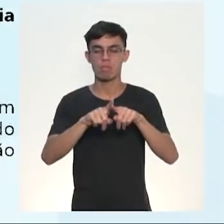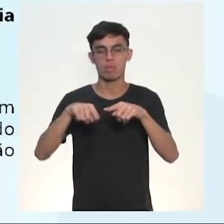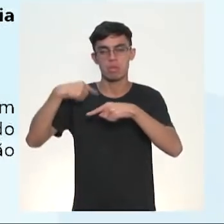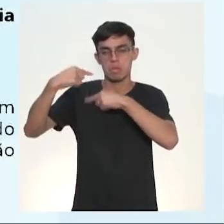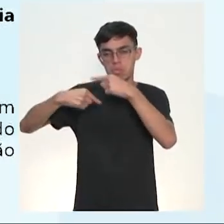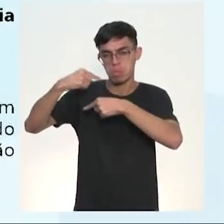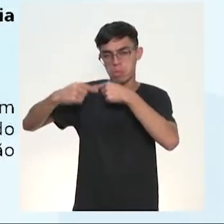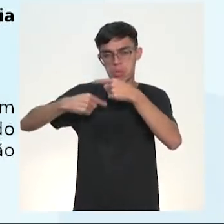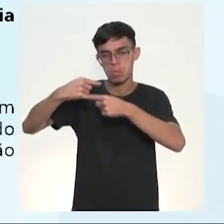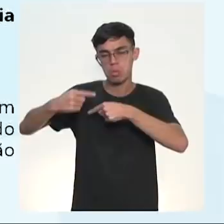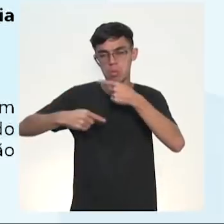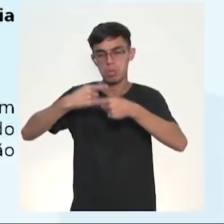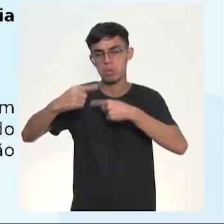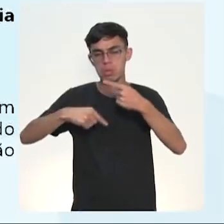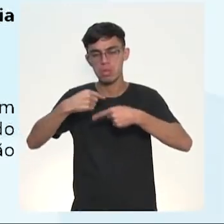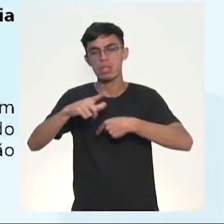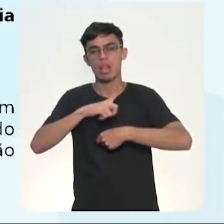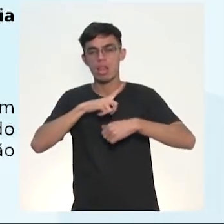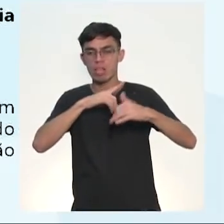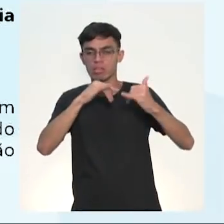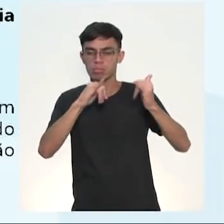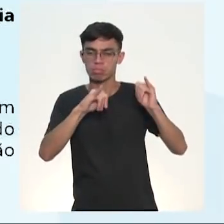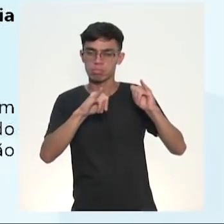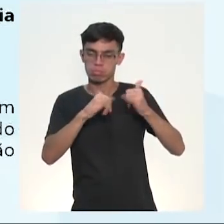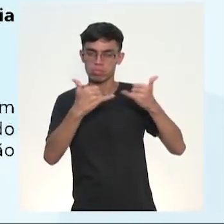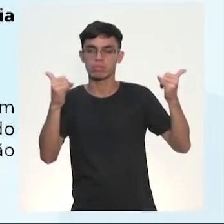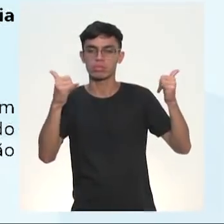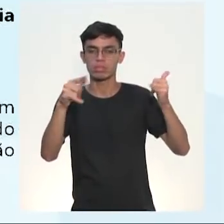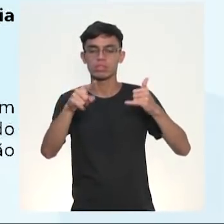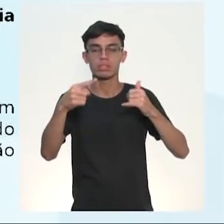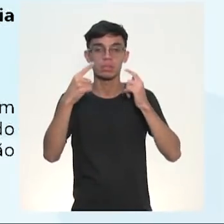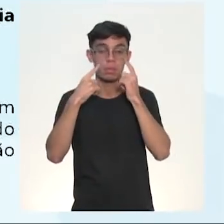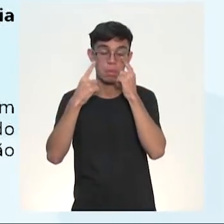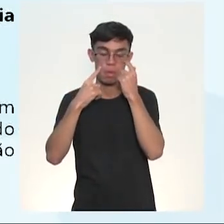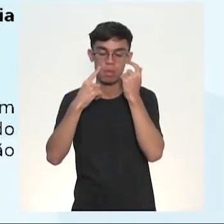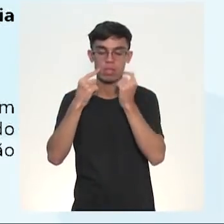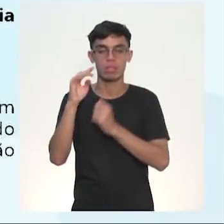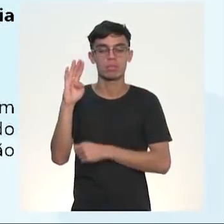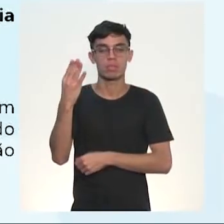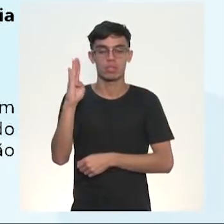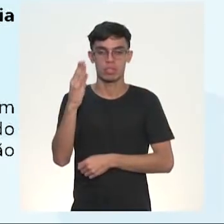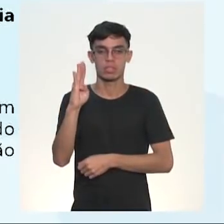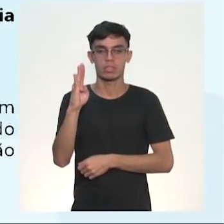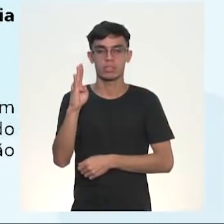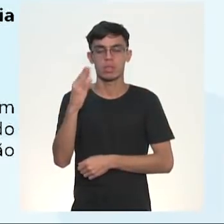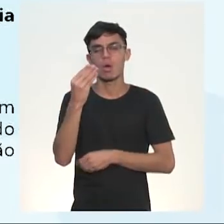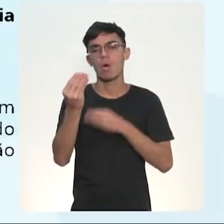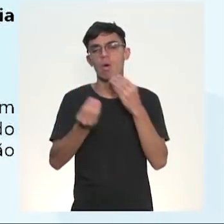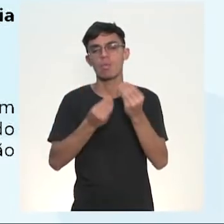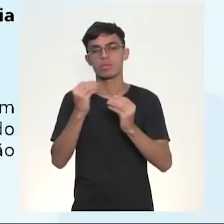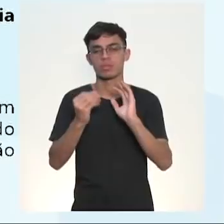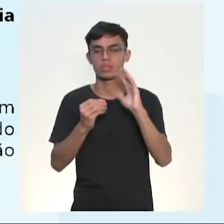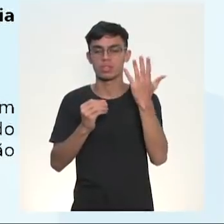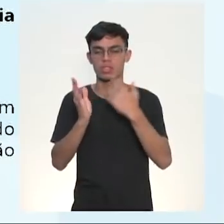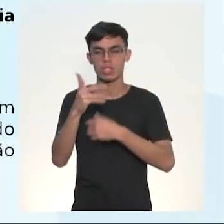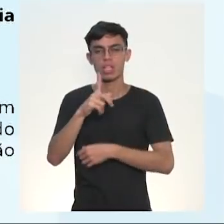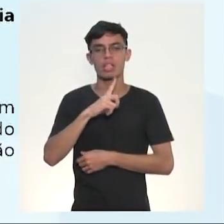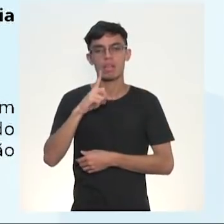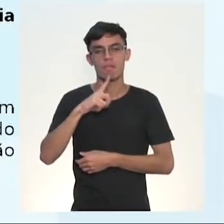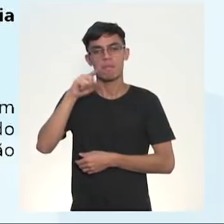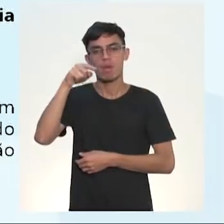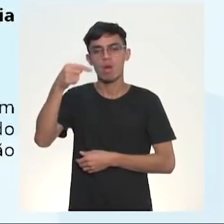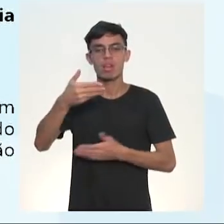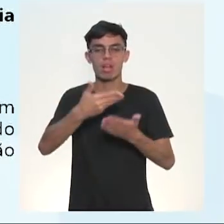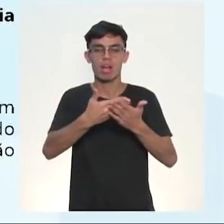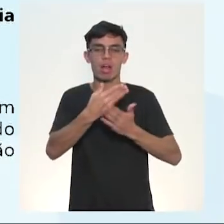da água. Então, vocês viram na aula de biologia melhor como funciona. A gente já teve outras aulas falando